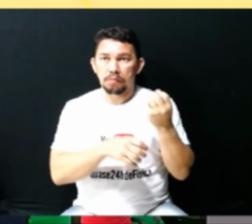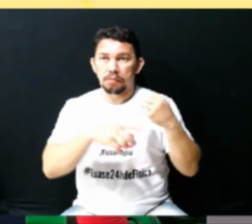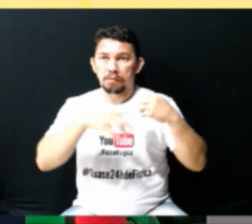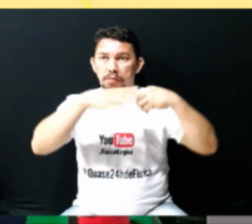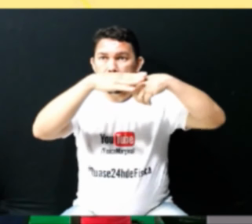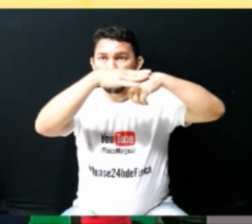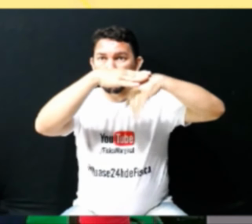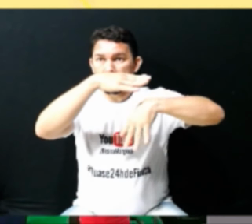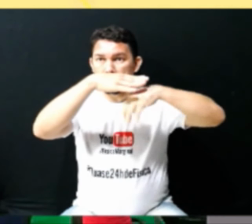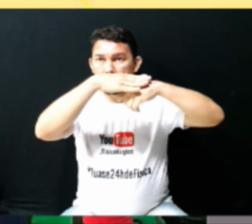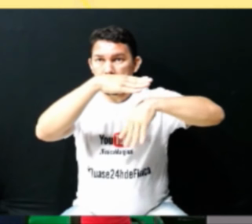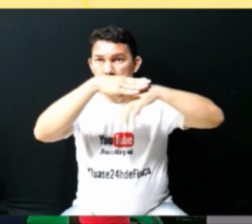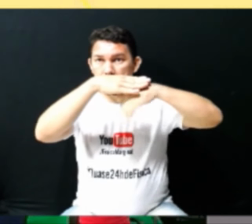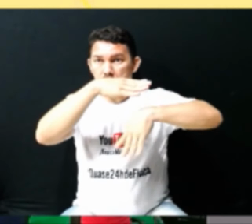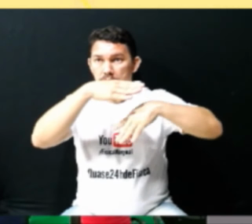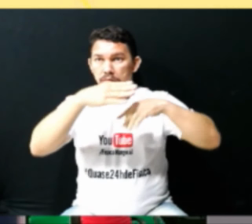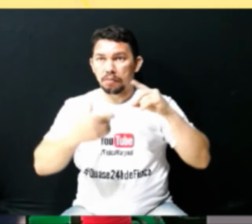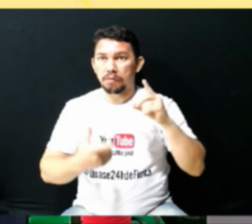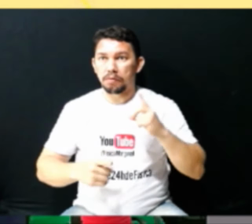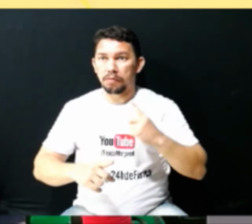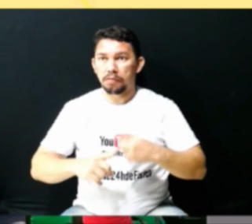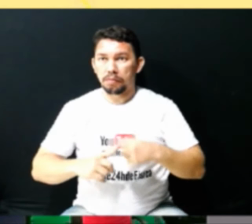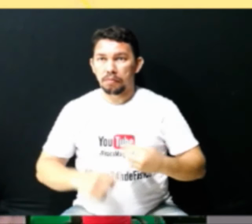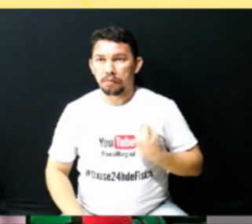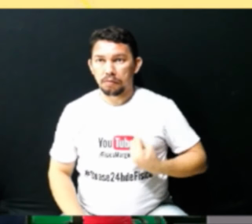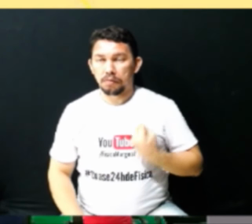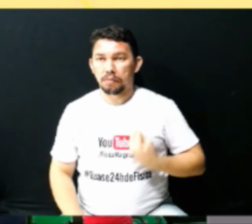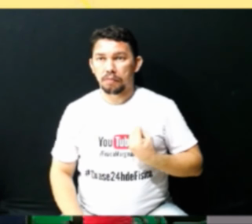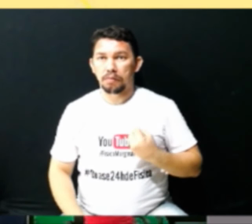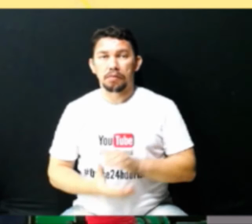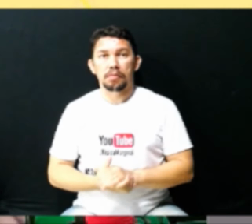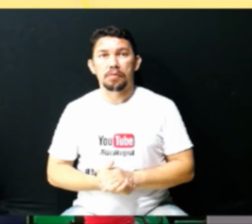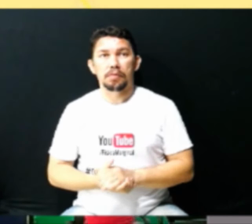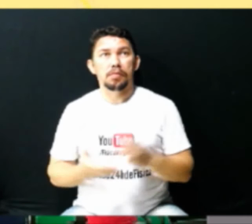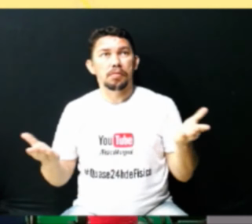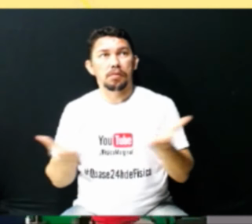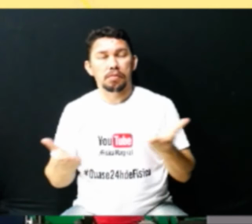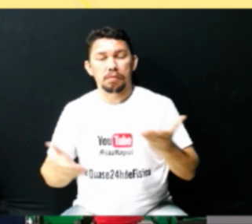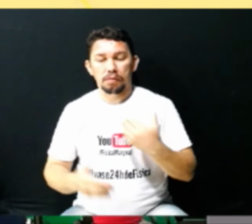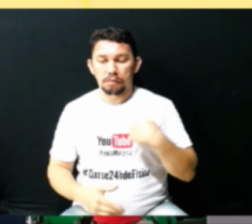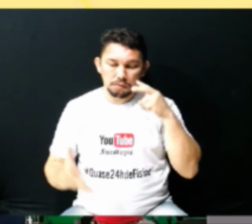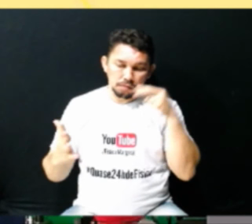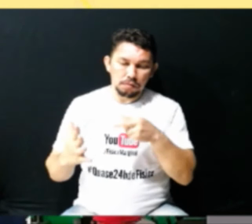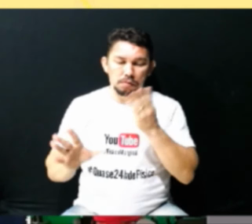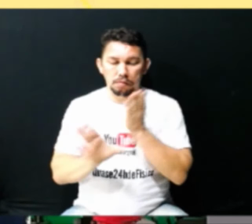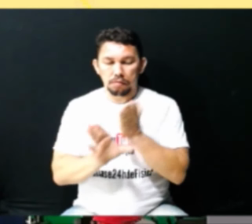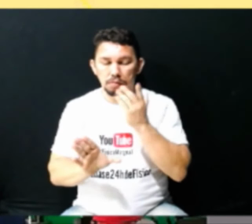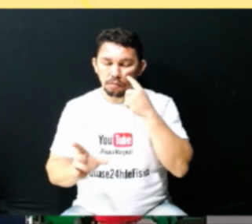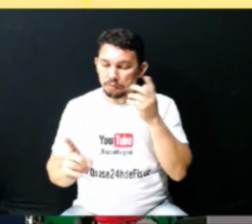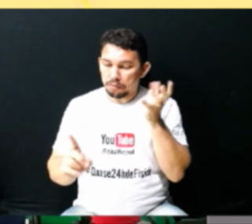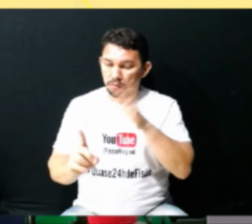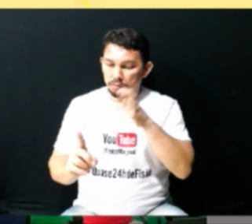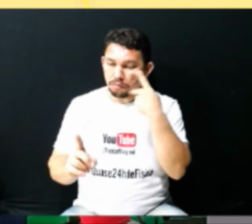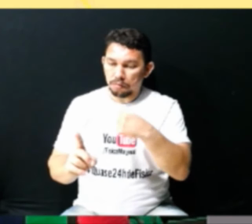ser devido ao aquecimento da resistência, agora o funcionamento se dá através da excitação de gás